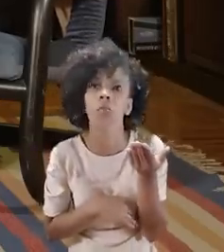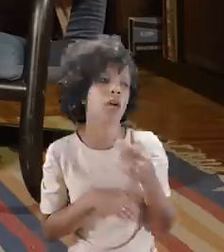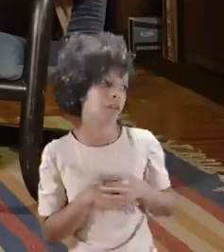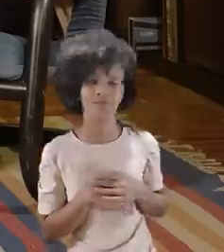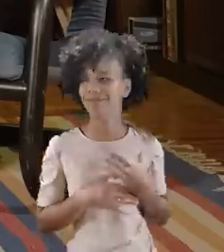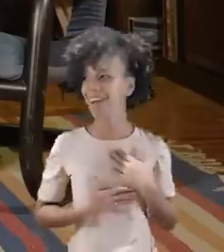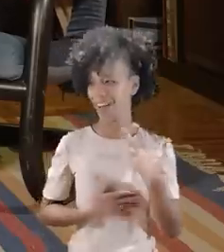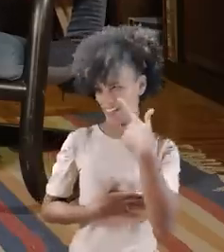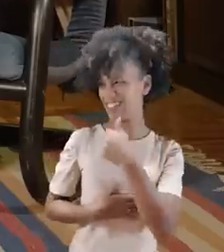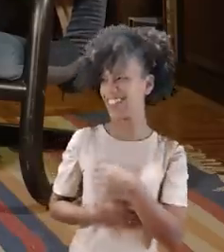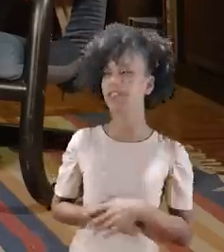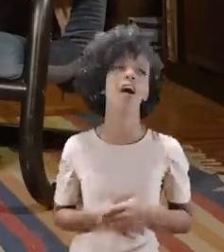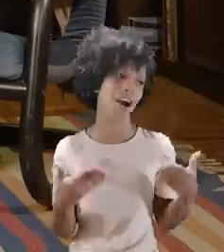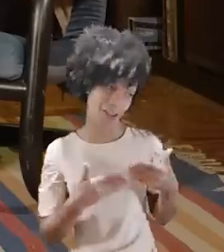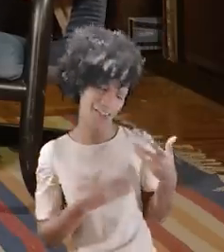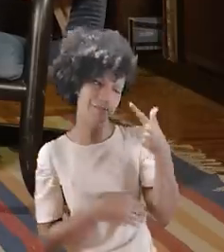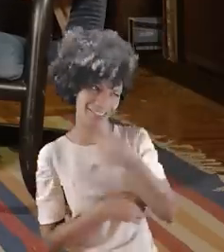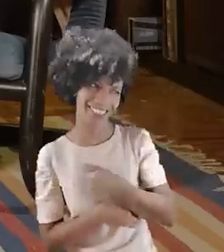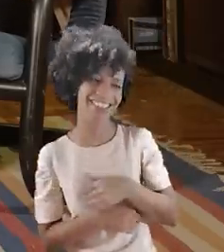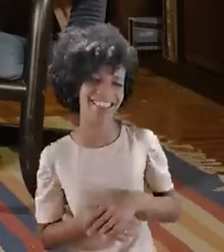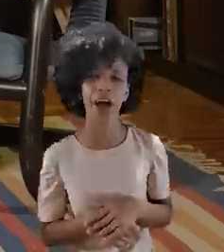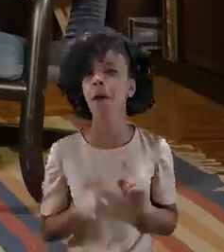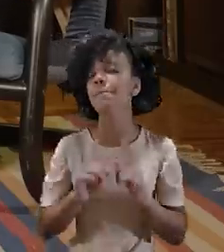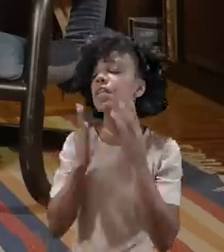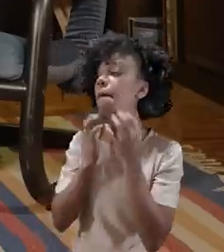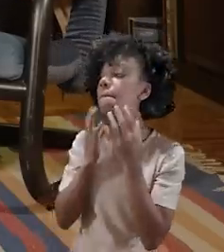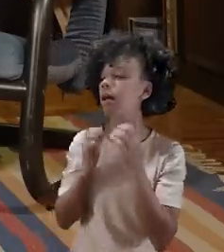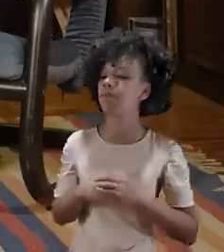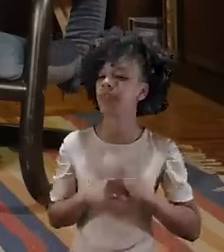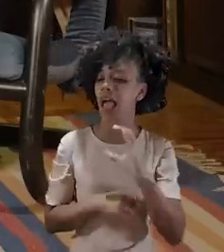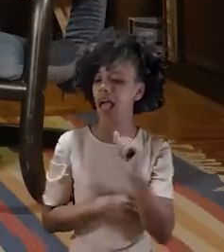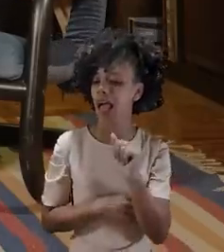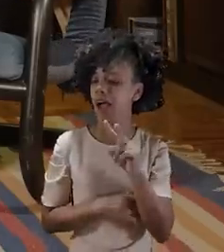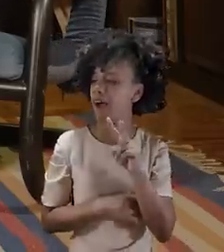tá quentinho agora também tinha mexer a barba cavanhaque